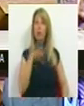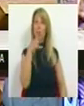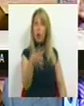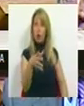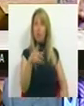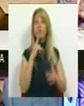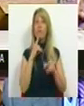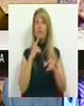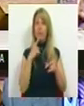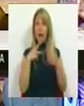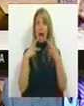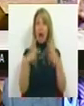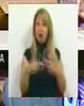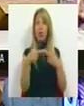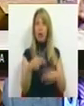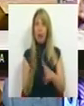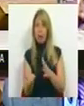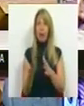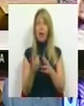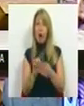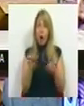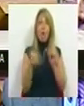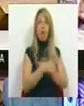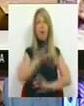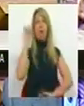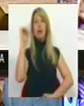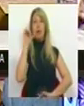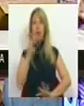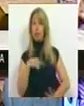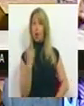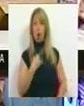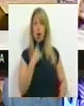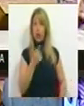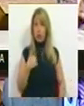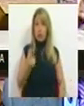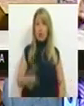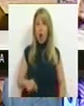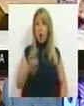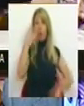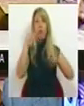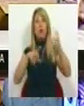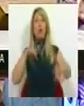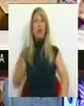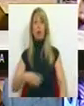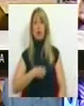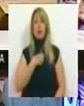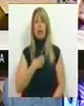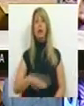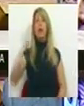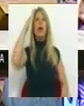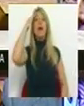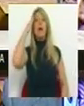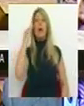da austeridade ainda não virou. E não somos só nós que o dizemos, sentem os portugueses. As previsões que os